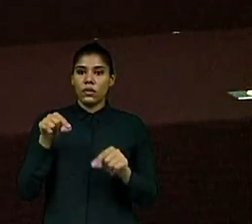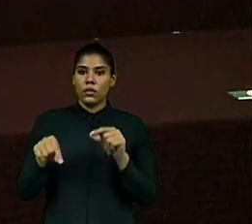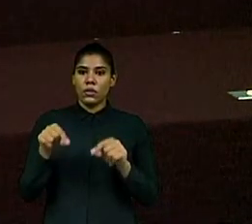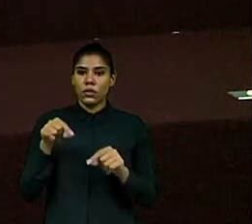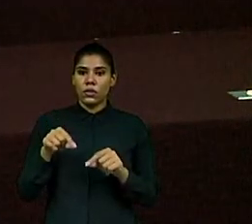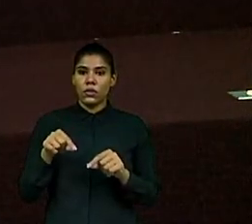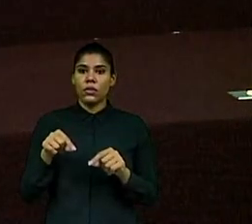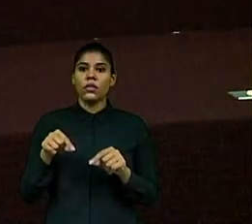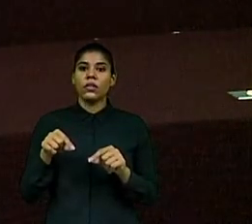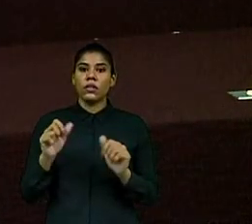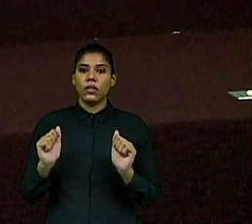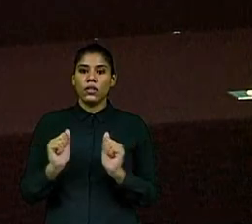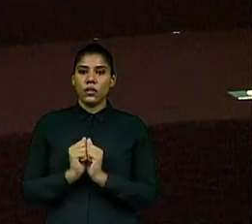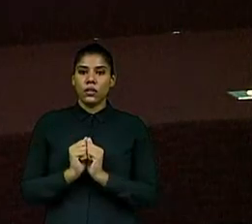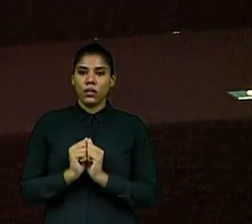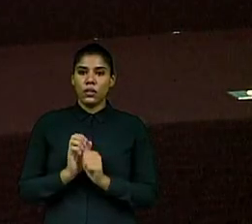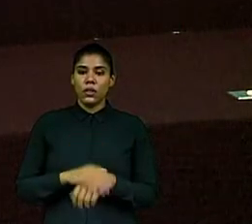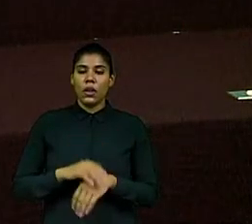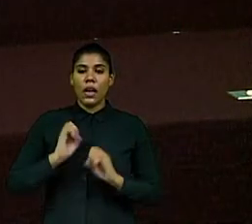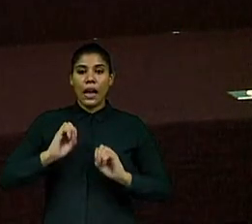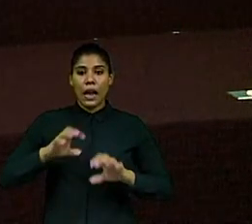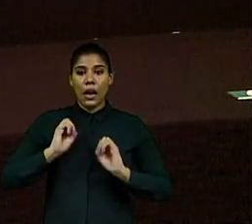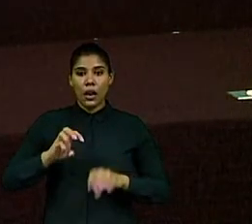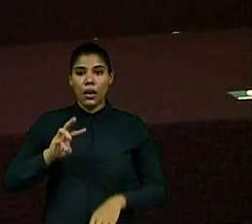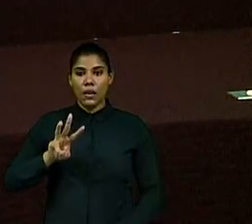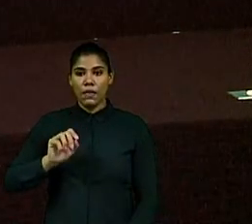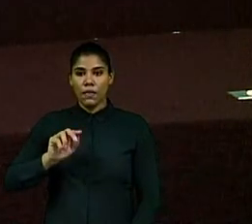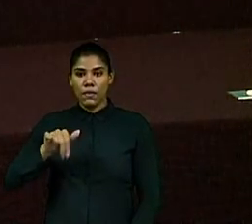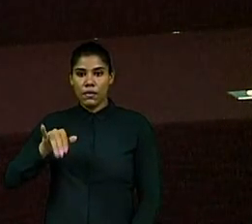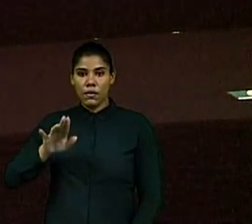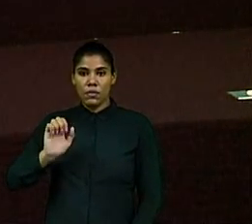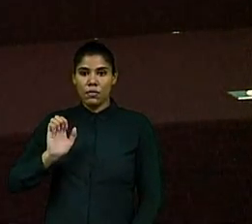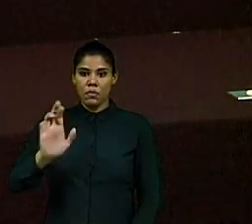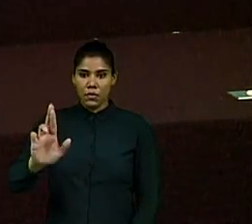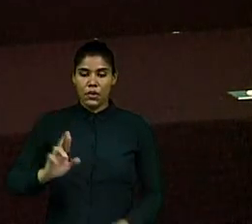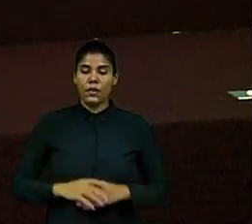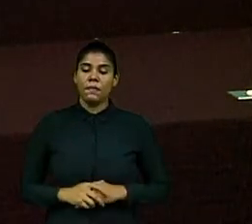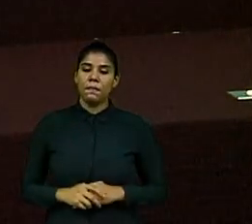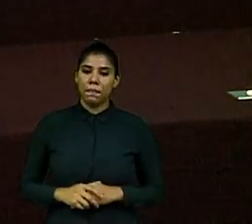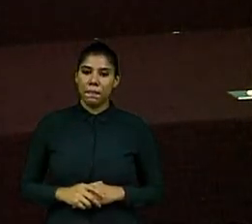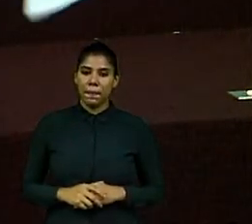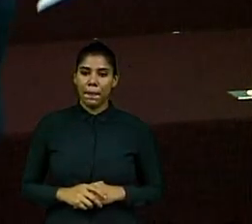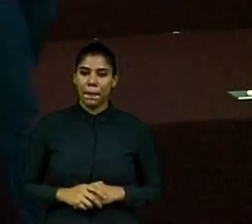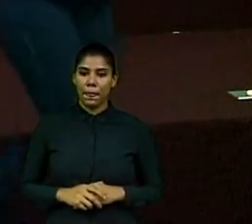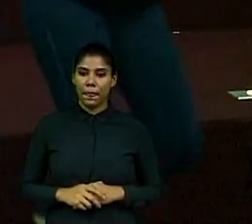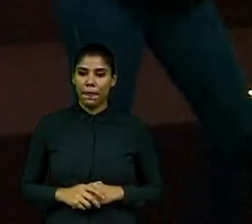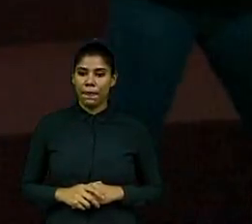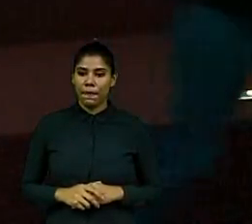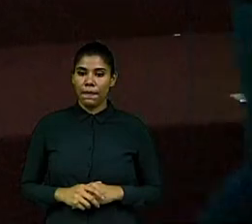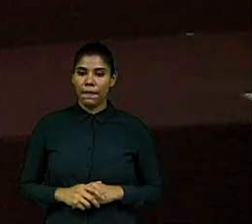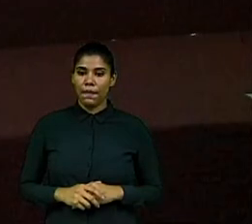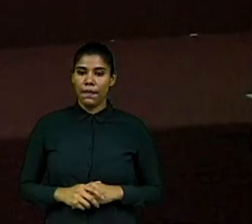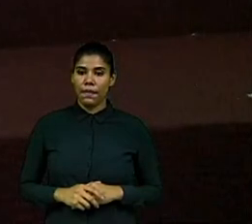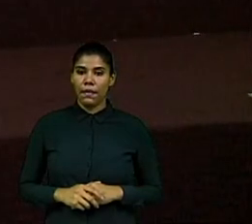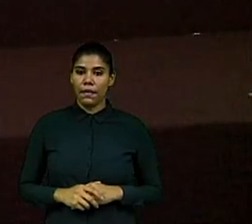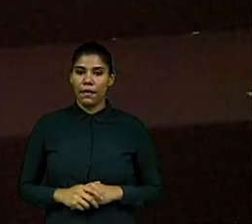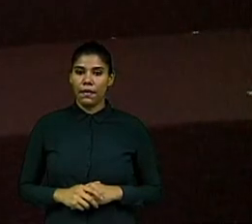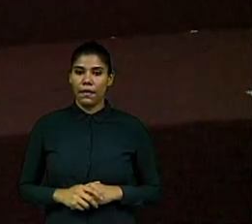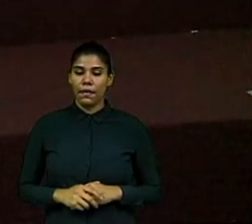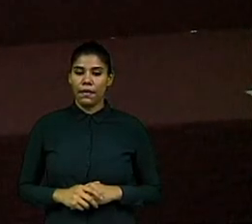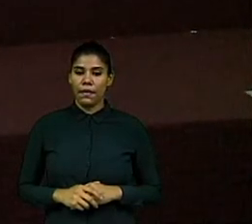viu aula do professor Valmir dia 10 de novembro não perde tá desopilada beleza podemos